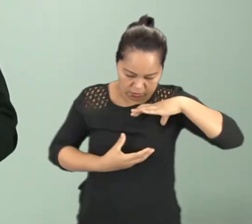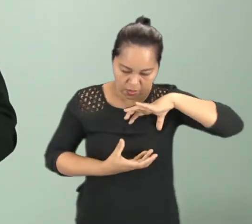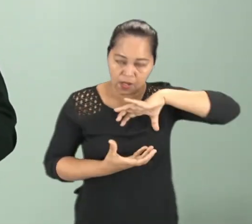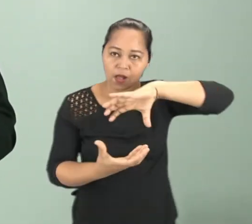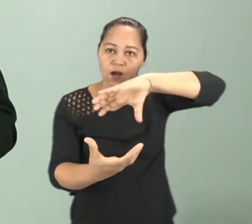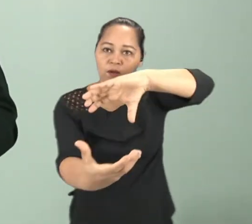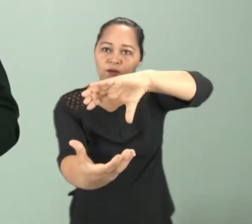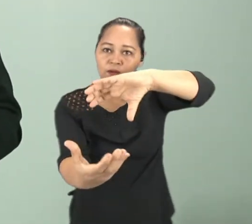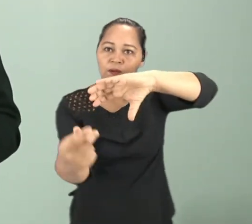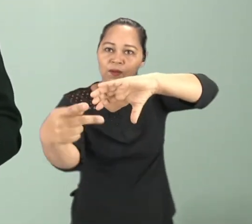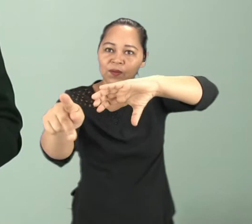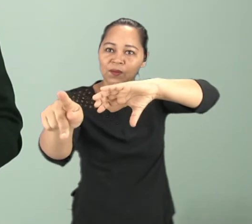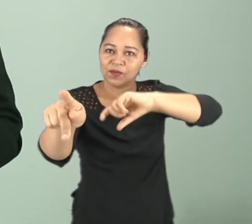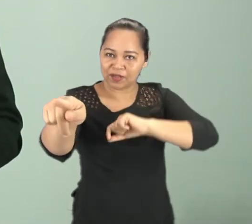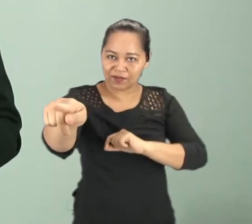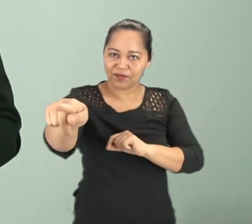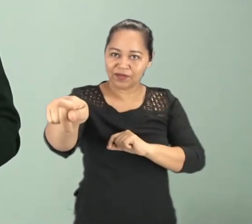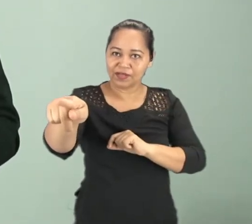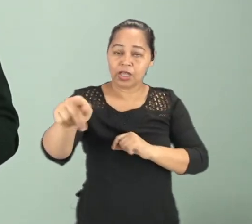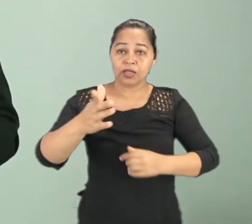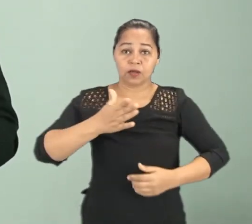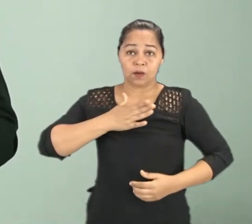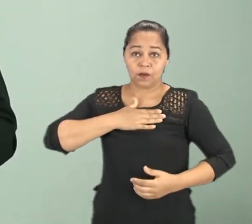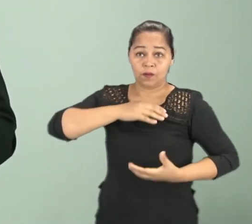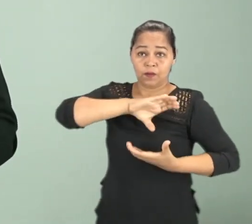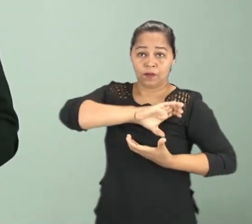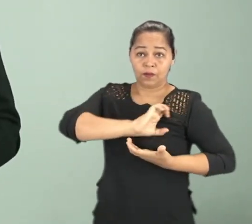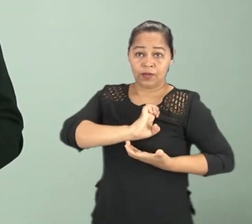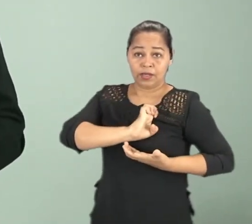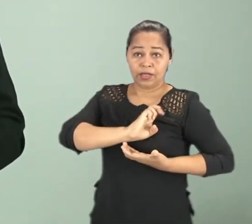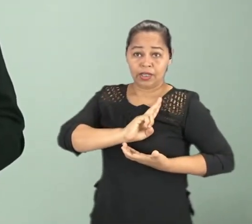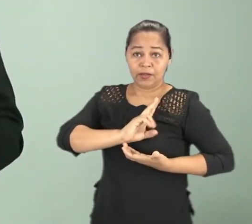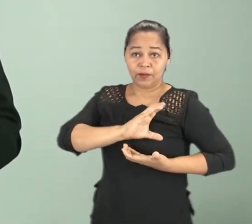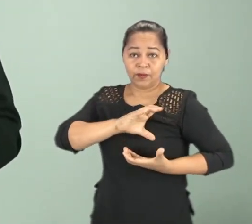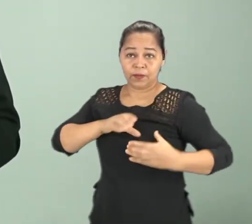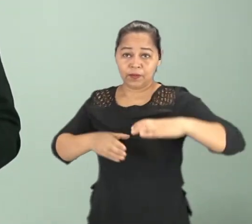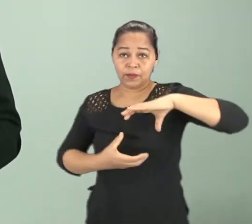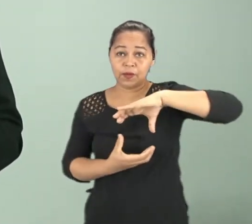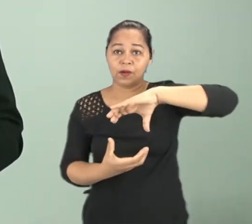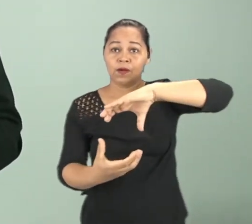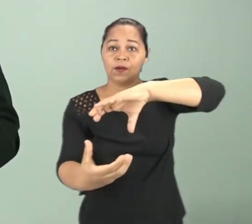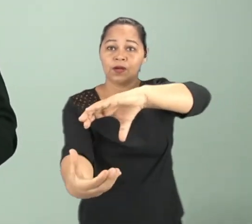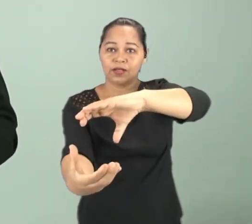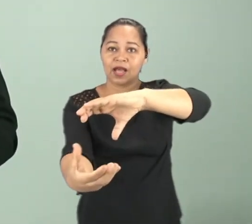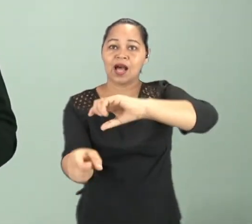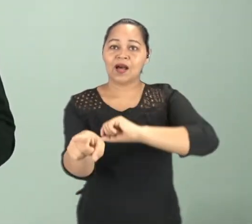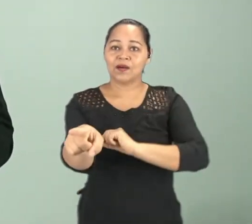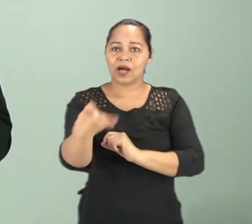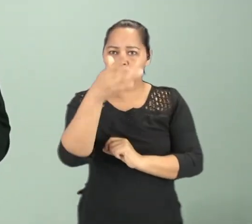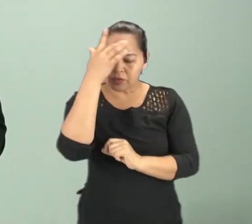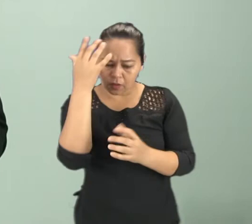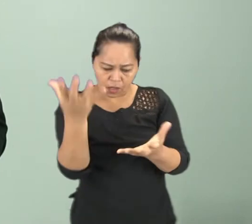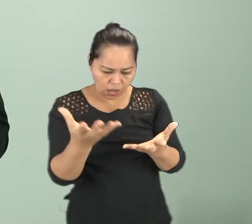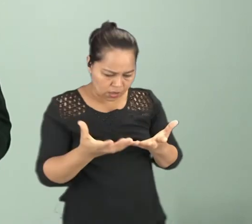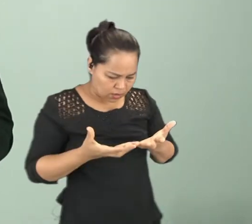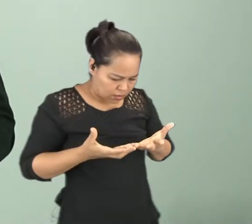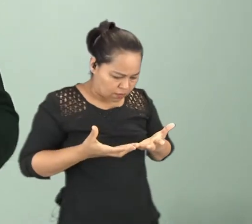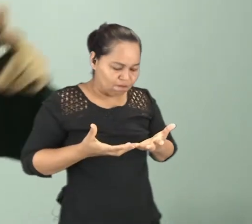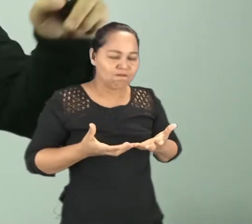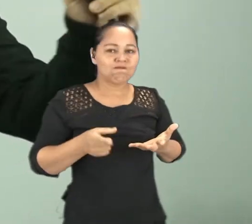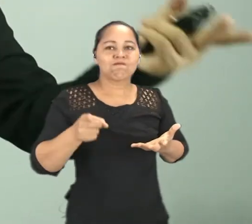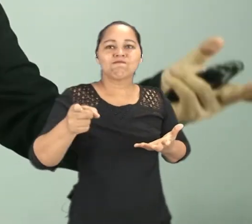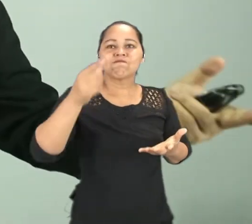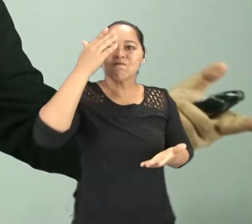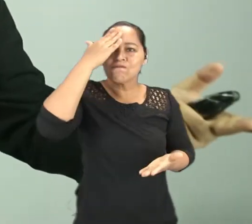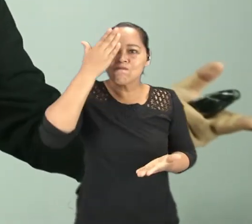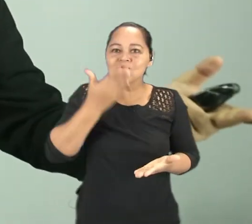também é importante. Os modos que eu vivo, né, de como eu vivo, de como eu sigo, aquilo que eu falo,